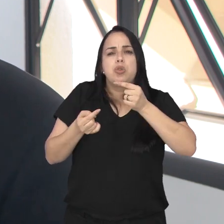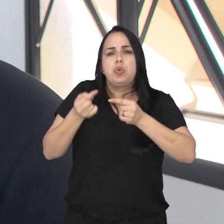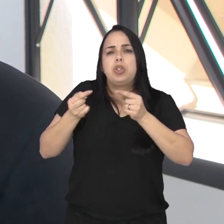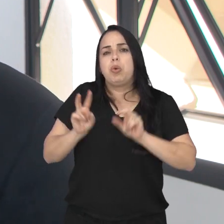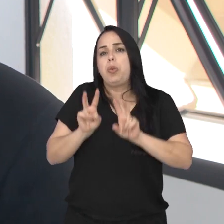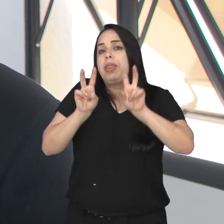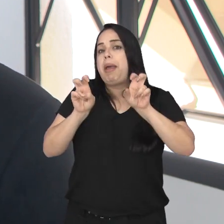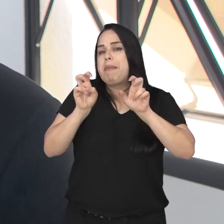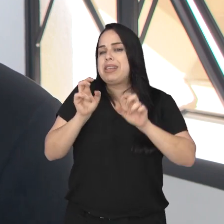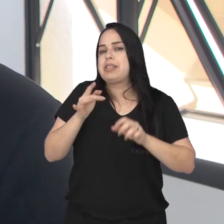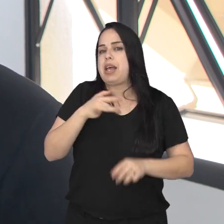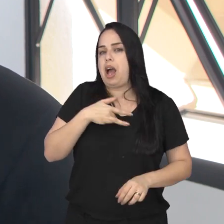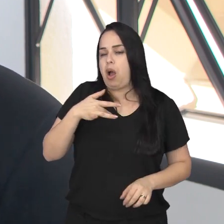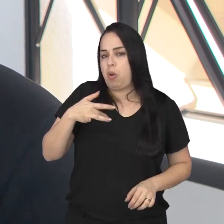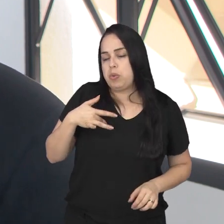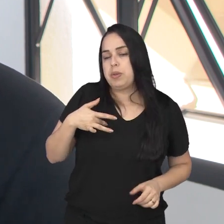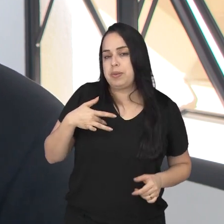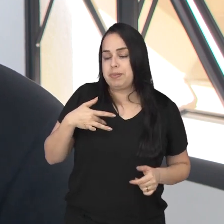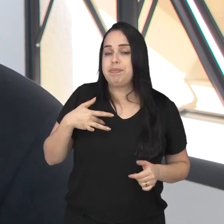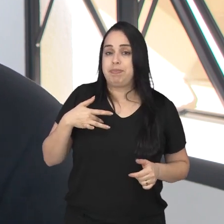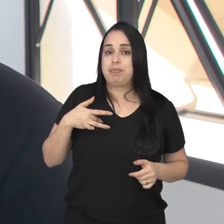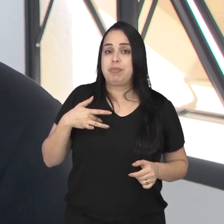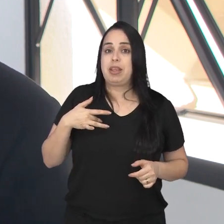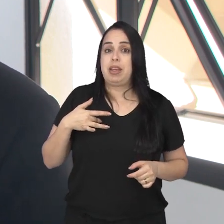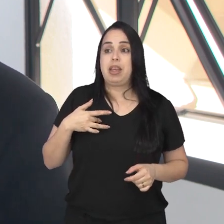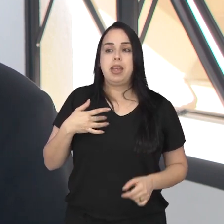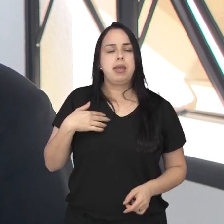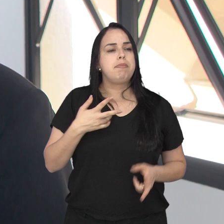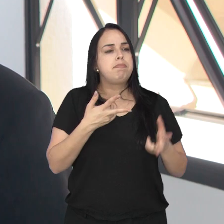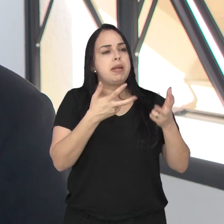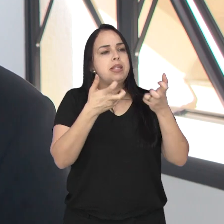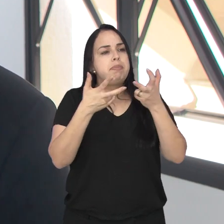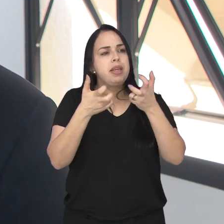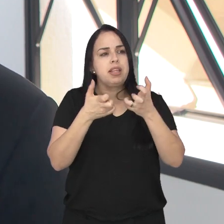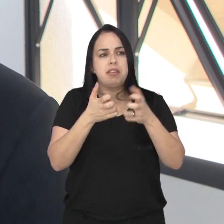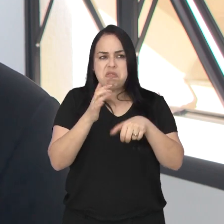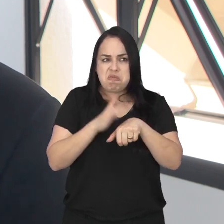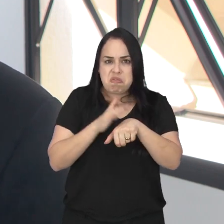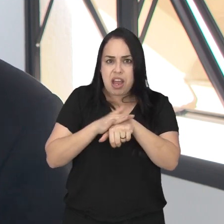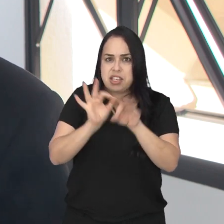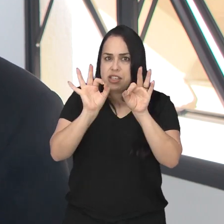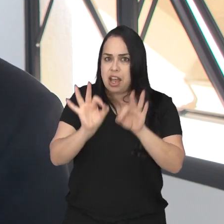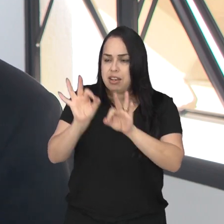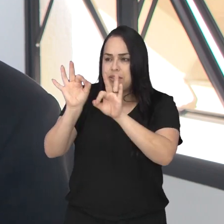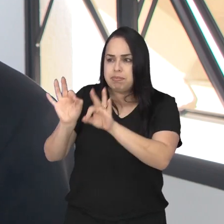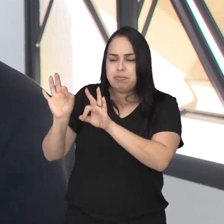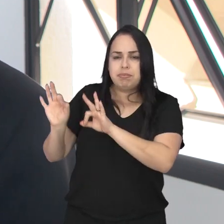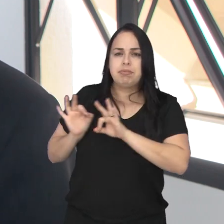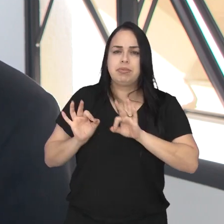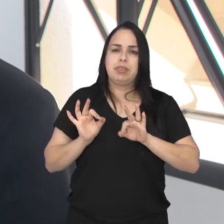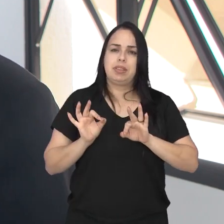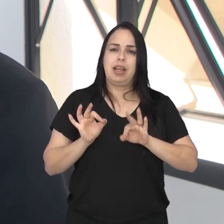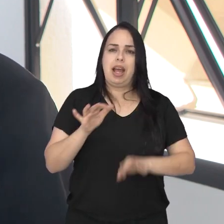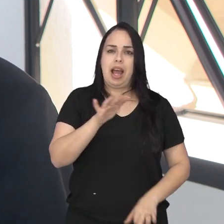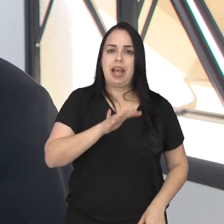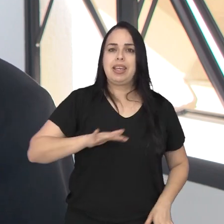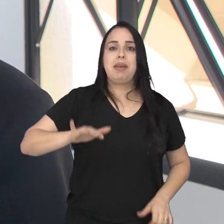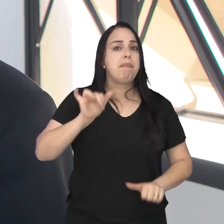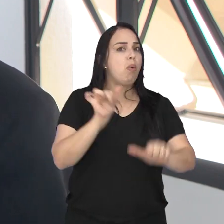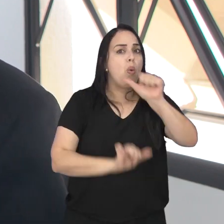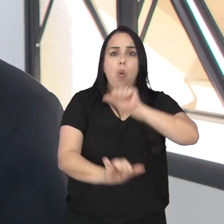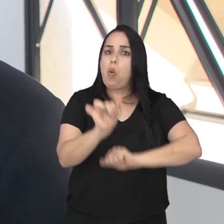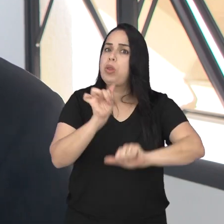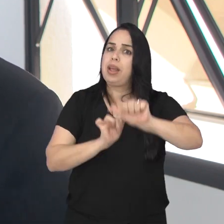debater a saúde São José dos Campos é confirmar o que vem sendo feito Estar atento às novas demandas porque